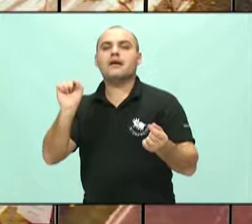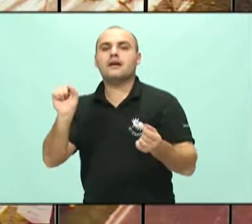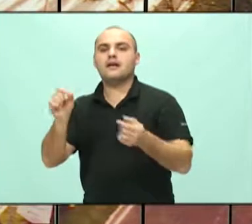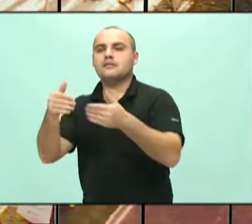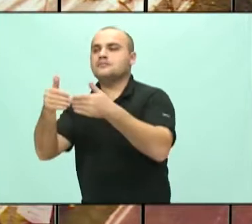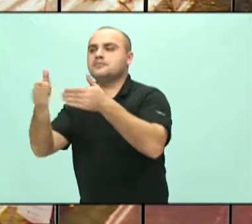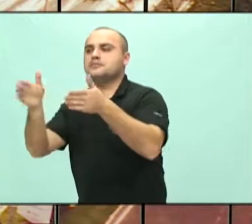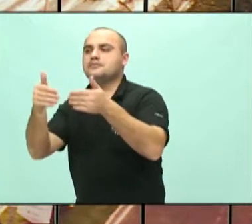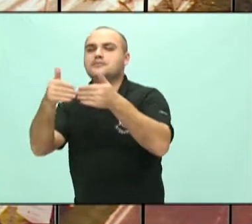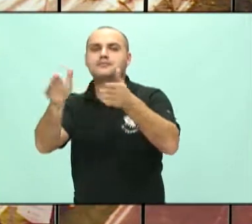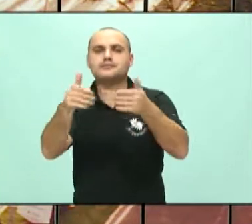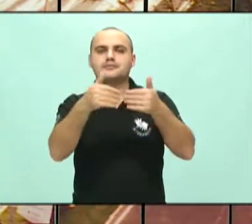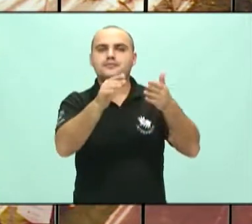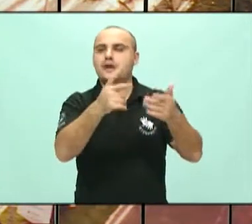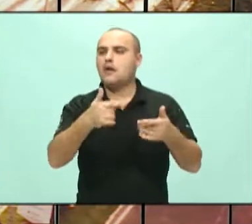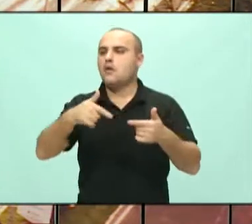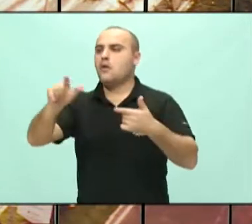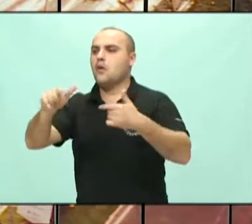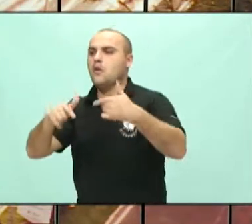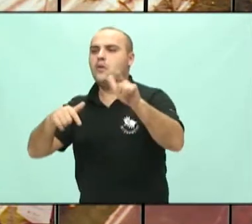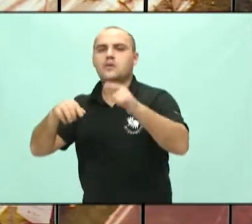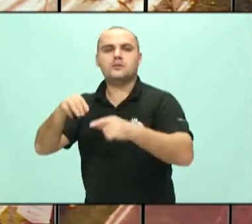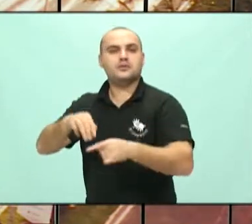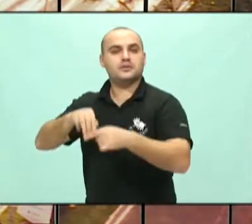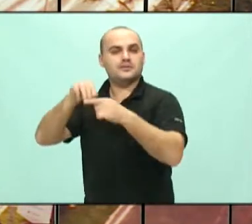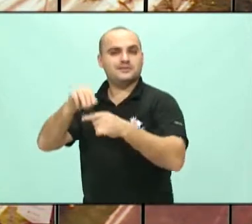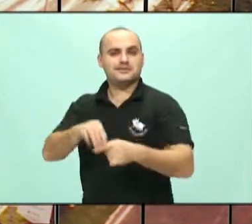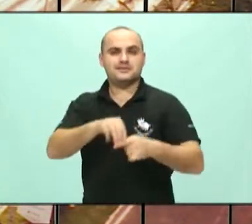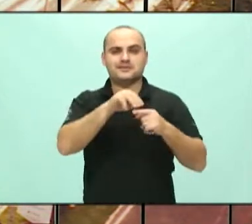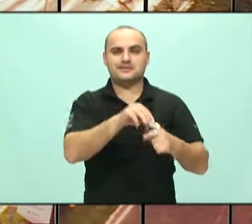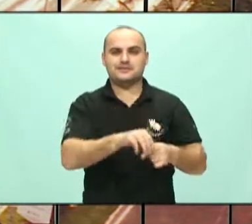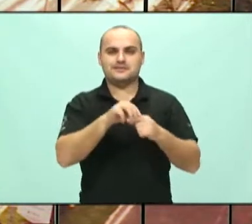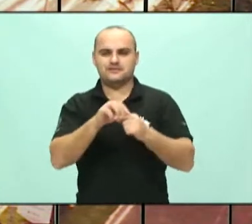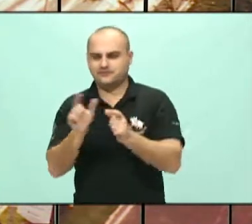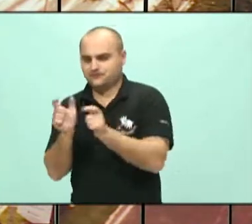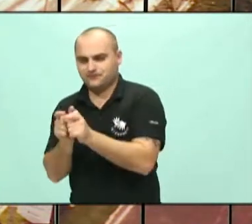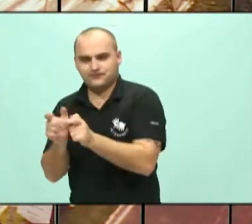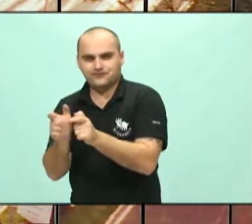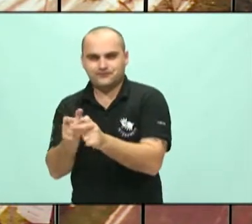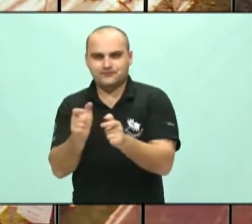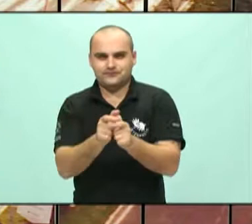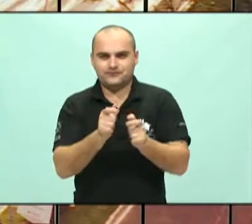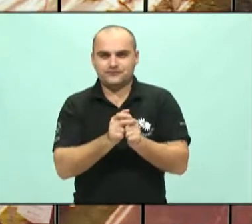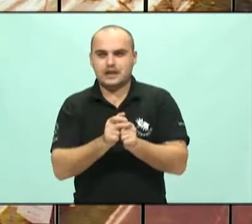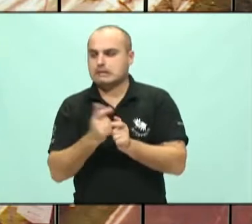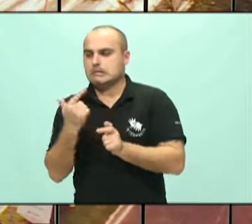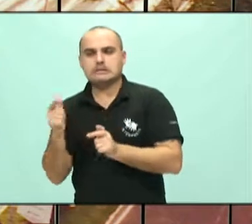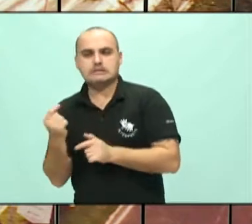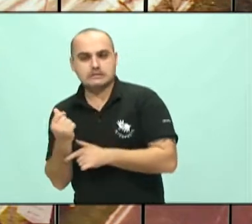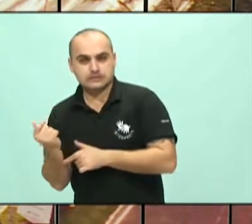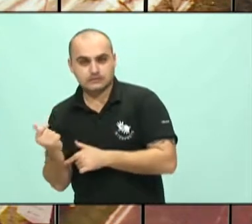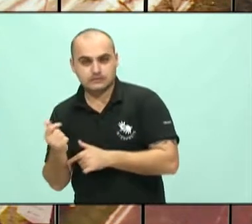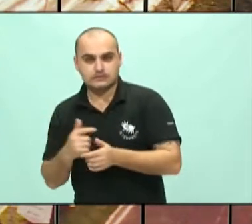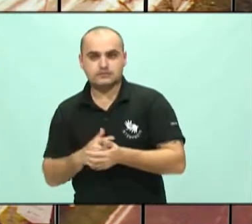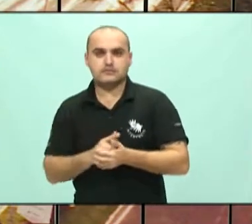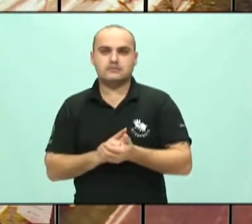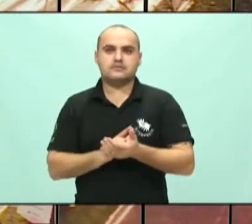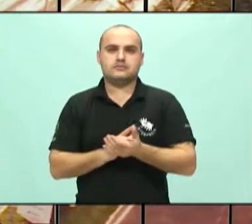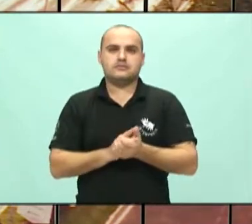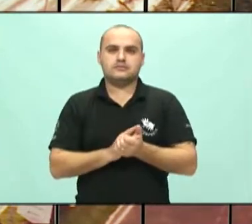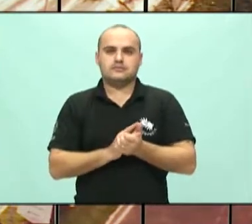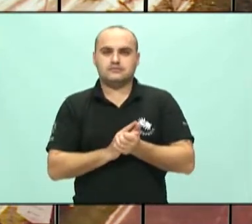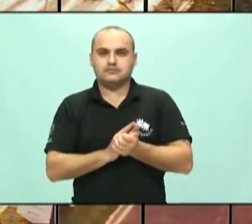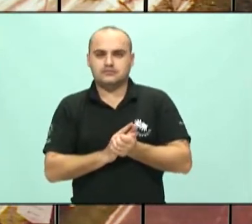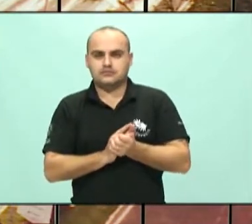e aplicava em outros municípiozinhos que eram municípios pequenos, que eram deficitários, e de